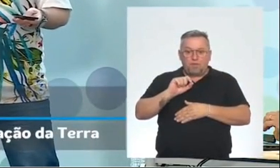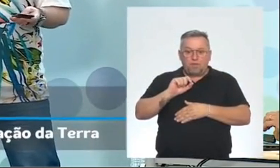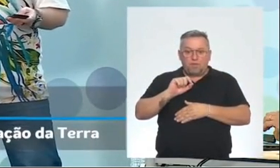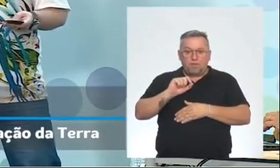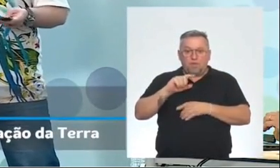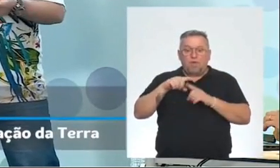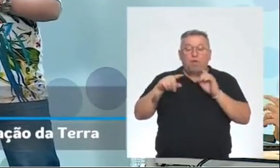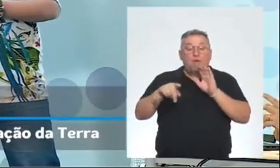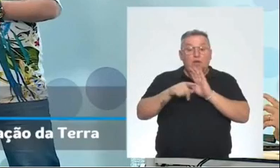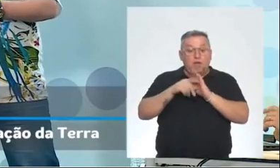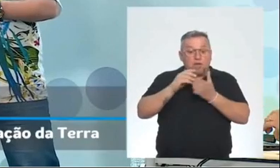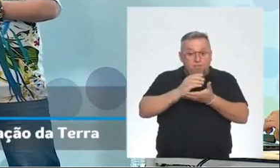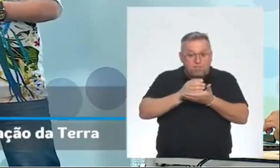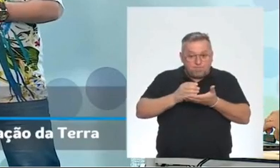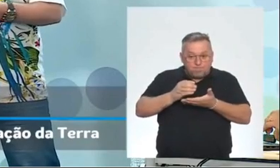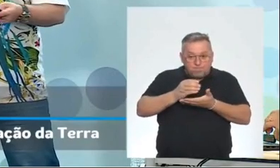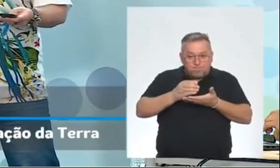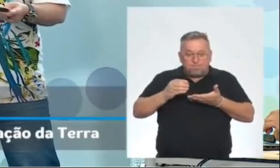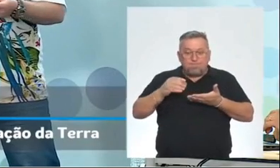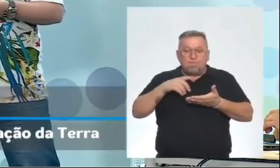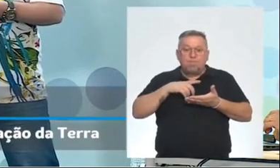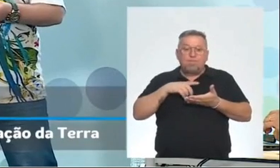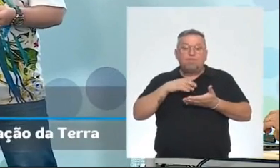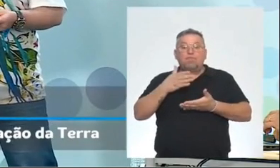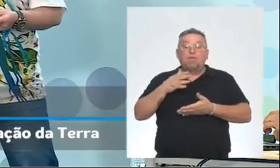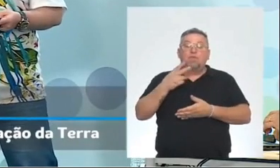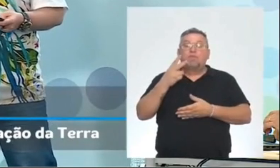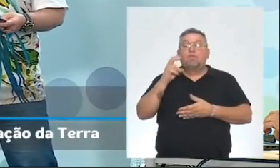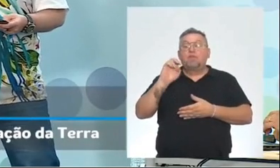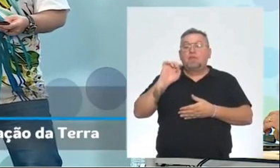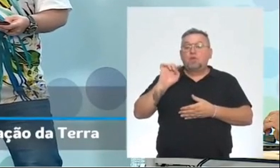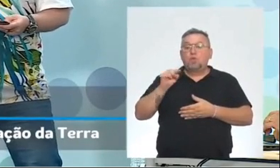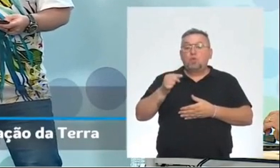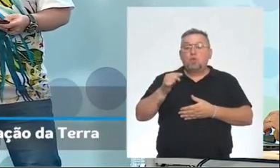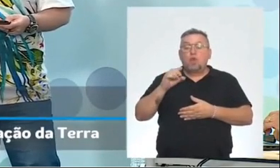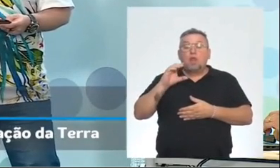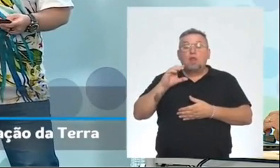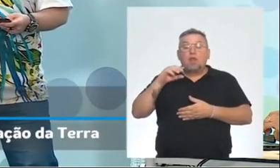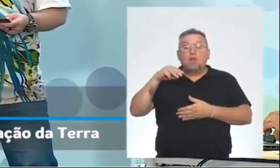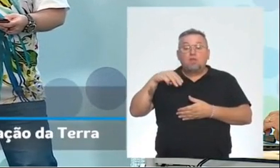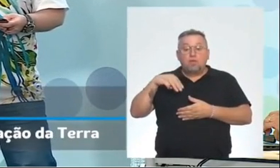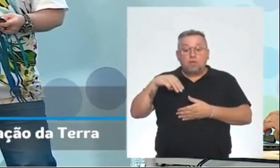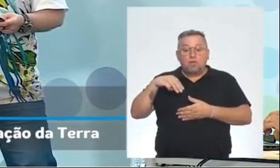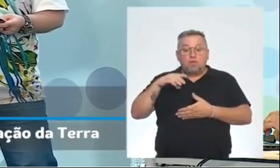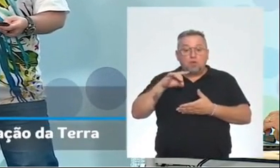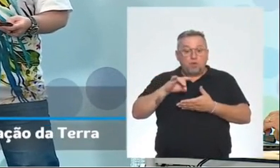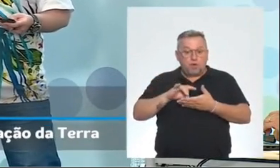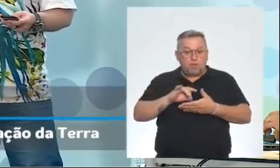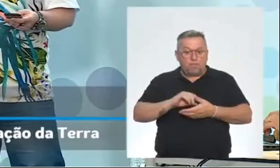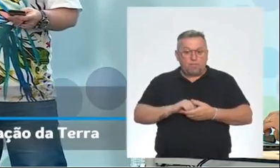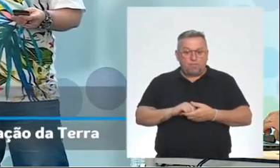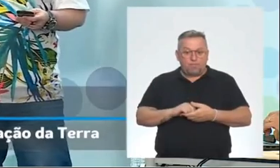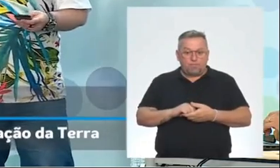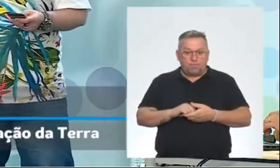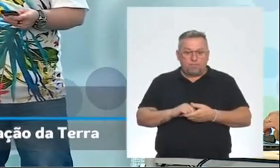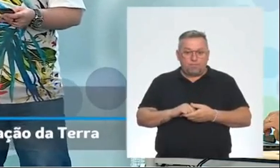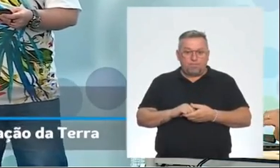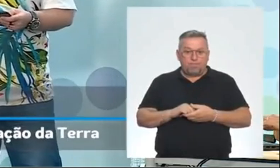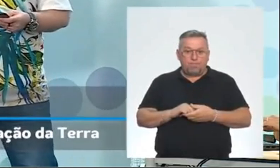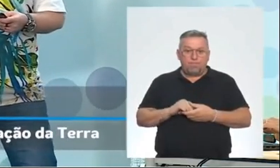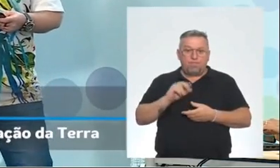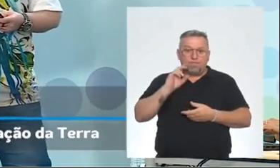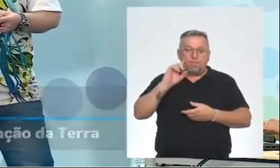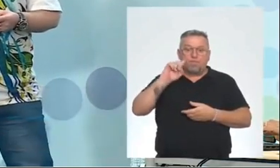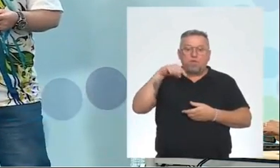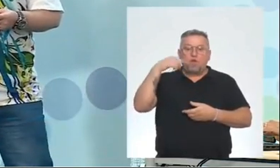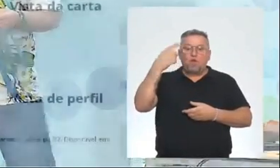centímetro dessa carta, nós temos aí em média 25 mil centímetros do real, tá certo? Vamos lá para a próxima tela